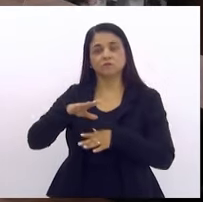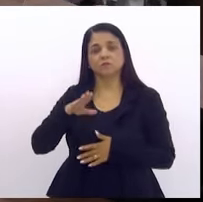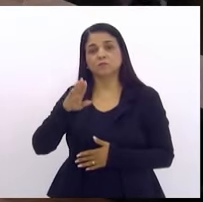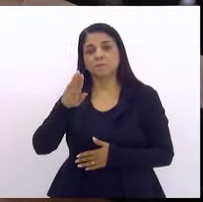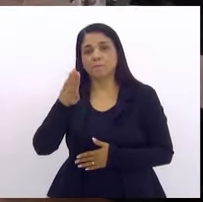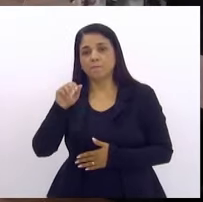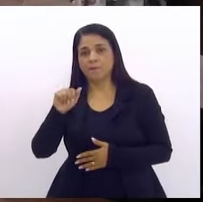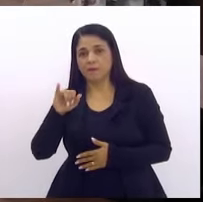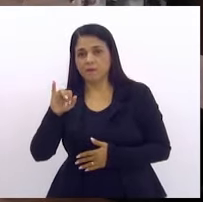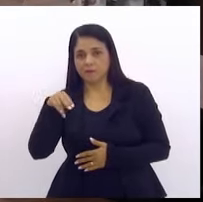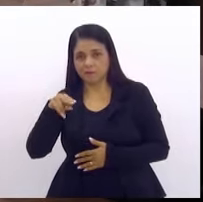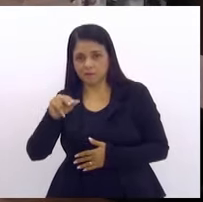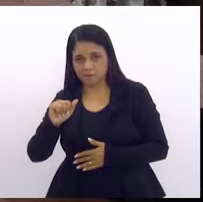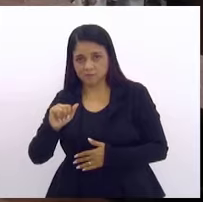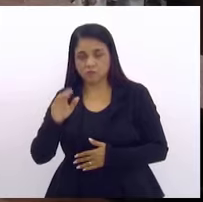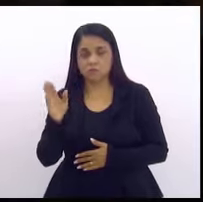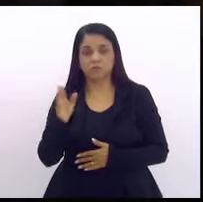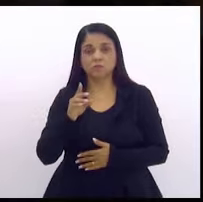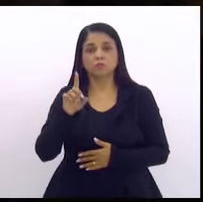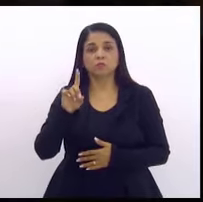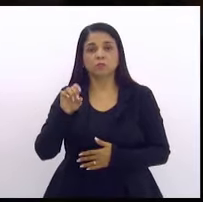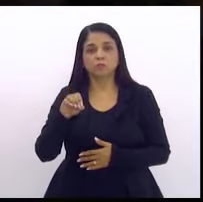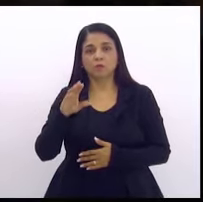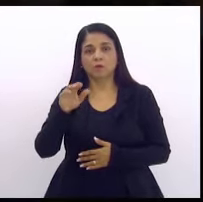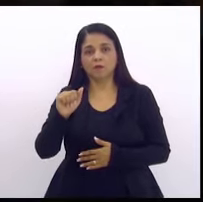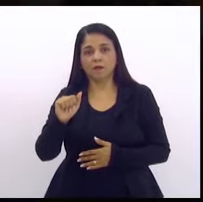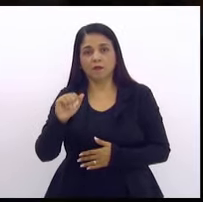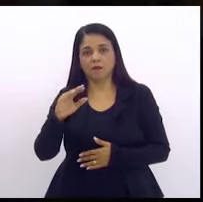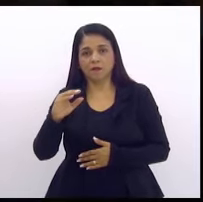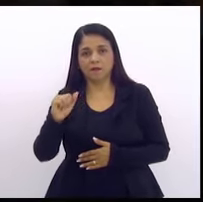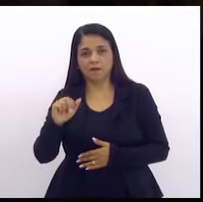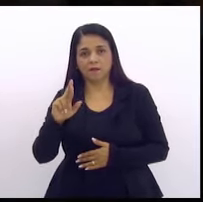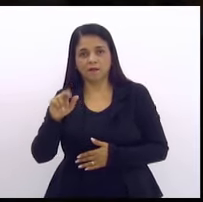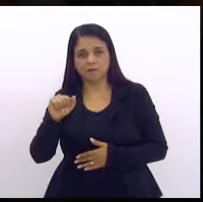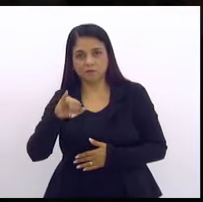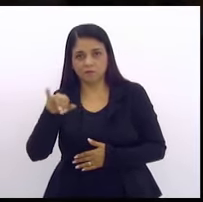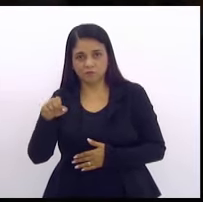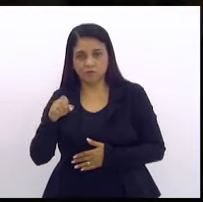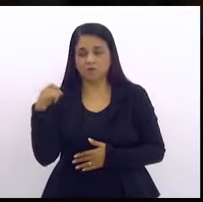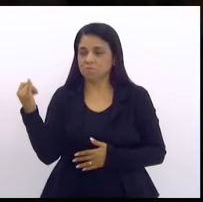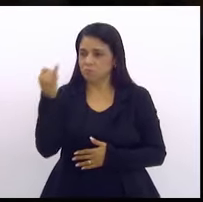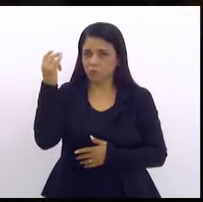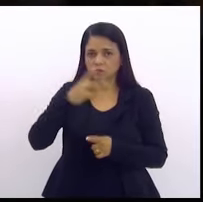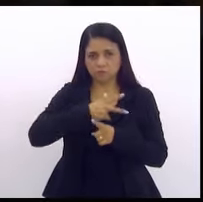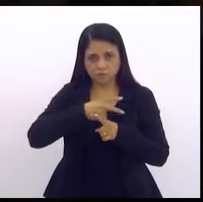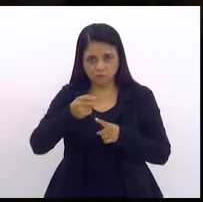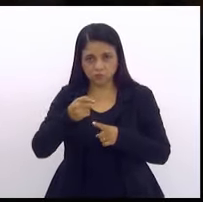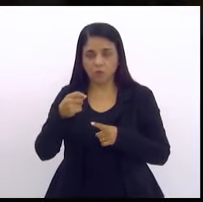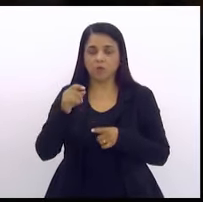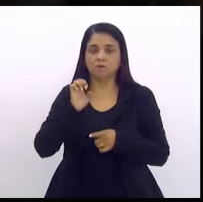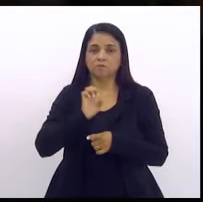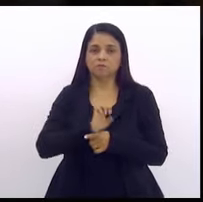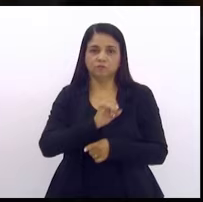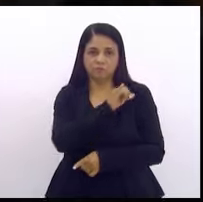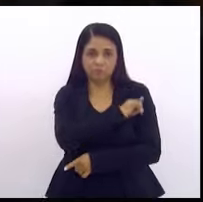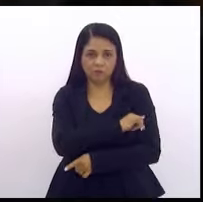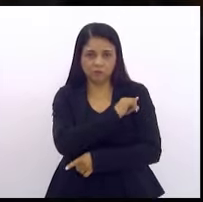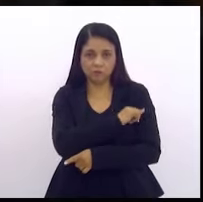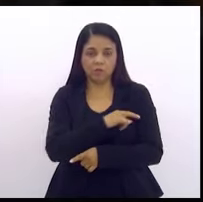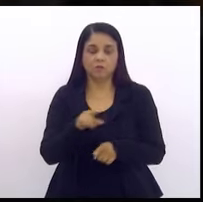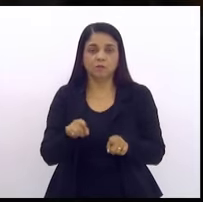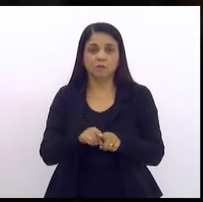do Acarajé. Então, foi uma vitória importante para as baianas do Acarajé do Rio de Janeiro. É importante dizer